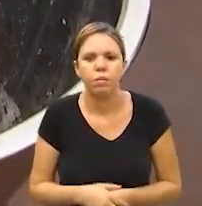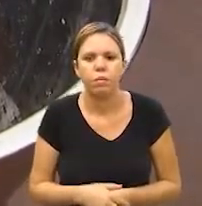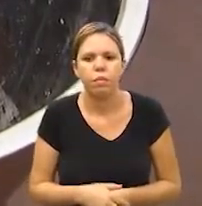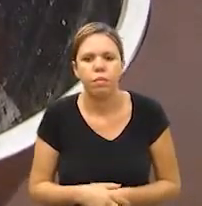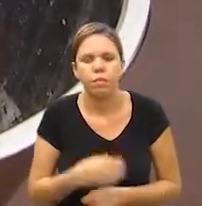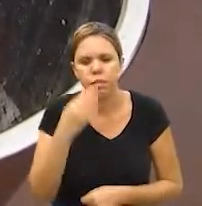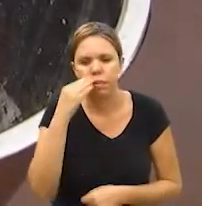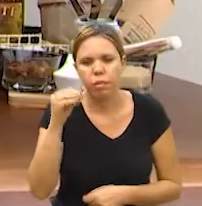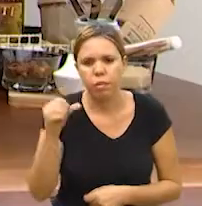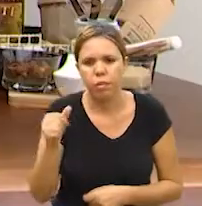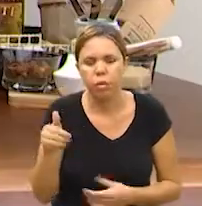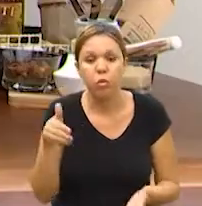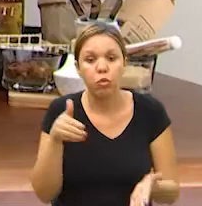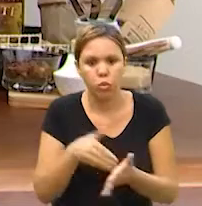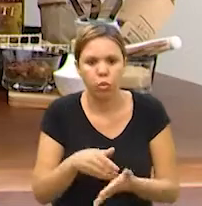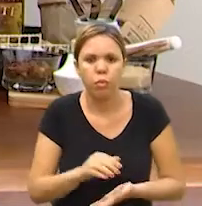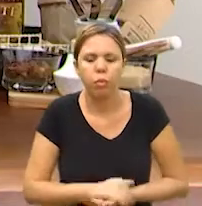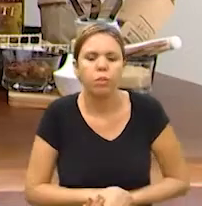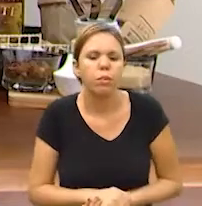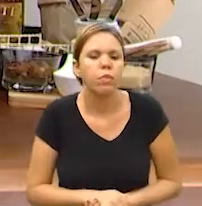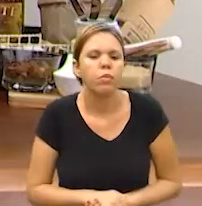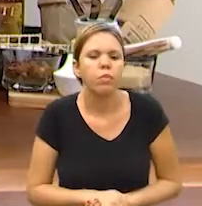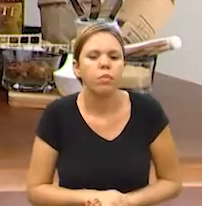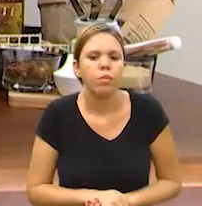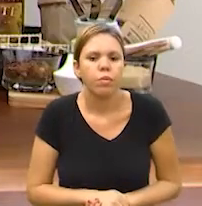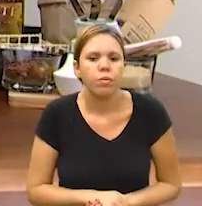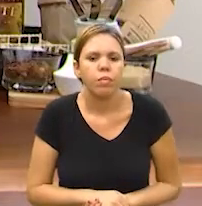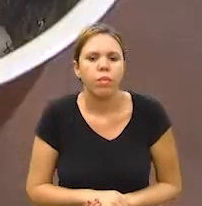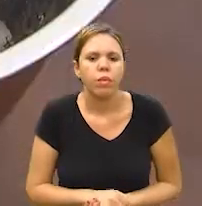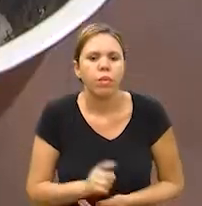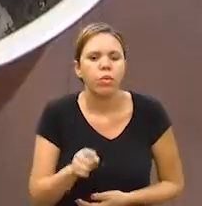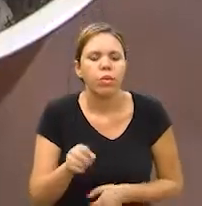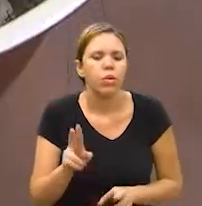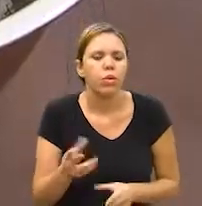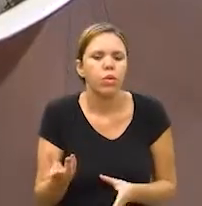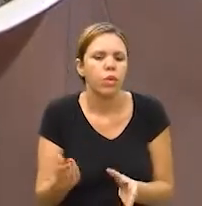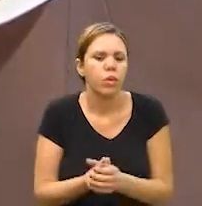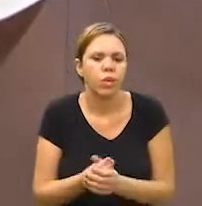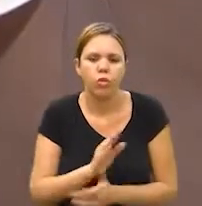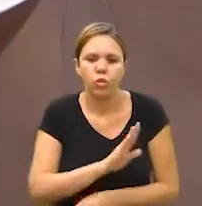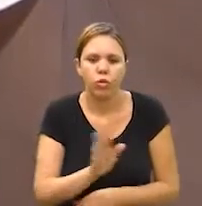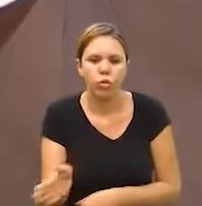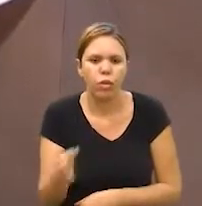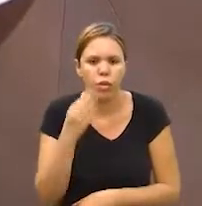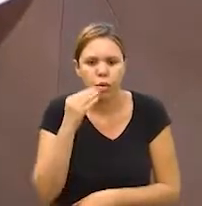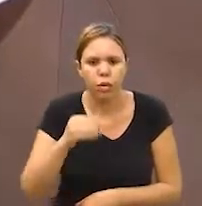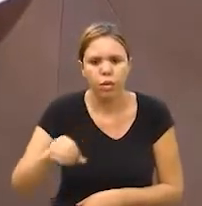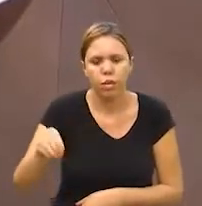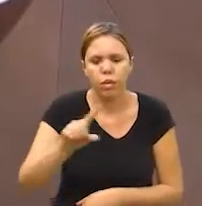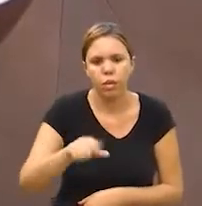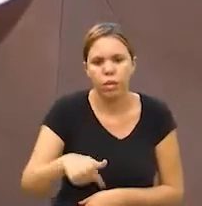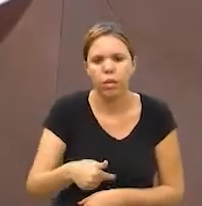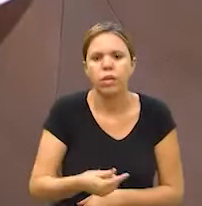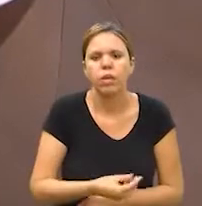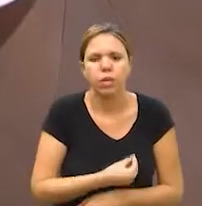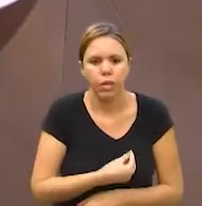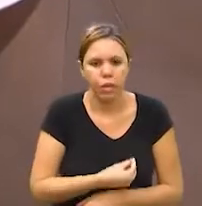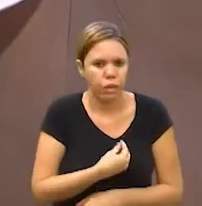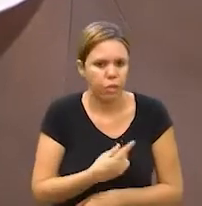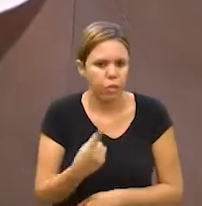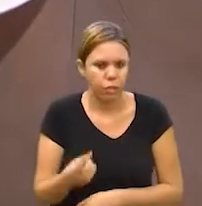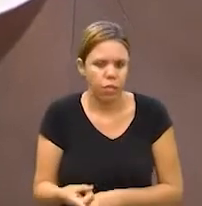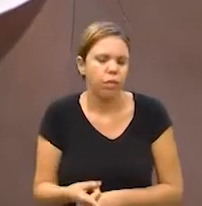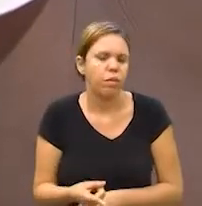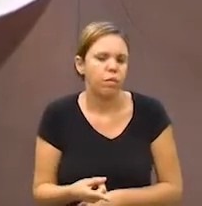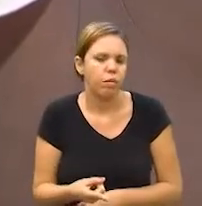O sal vai por último. Ele, você nunca coloca o sal direto no fermento, o fermento é vivo. E aí ele